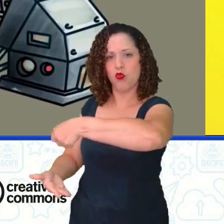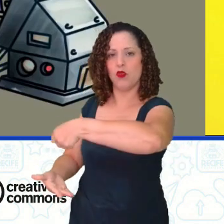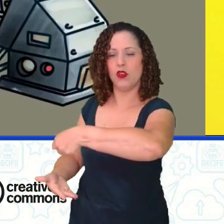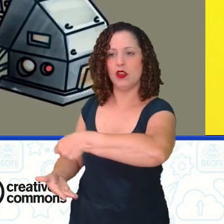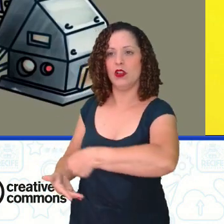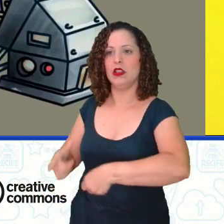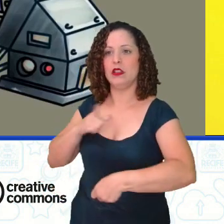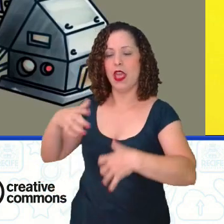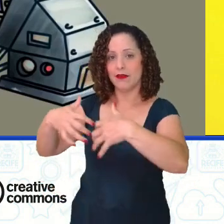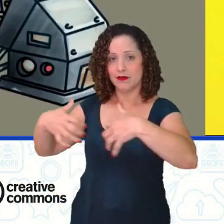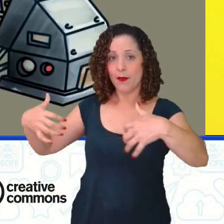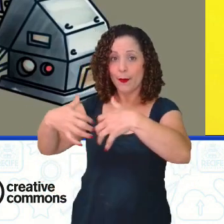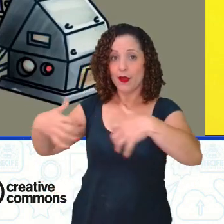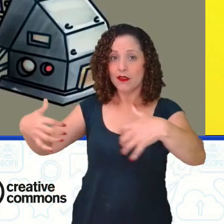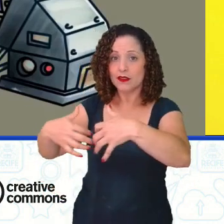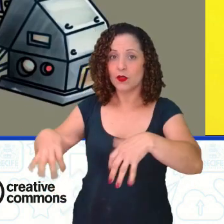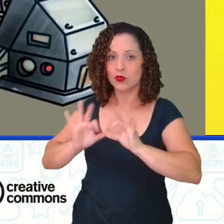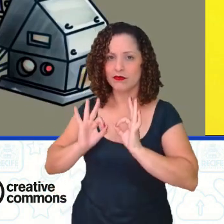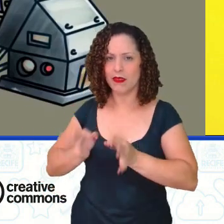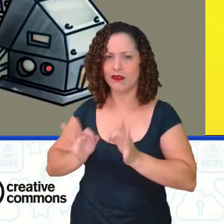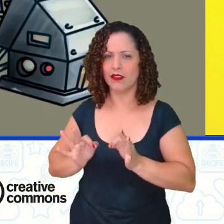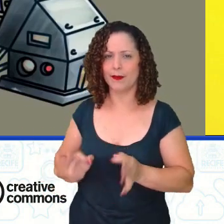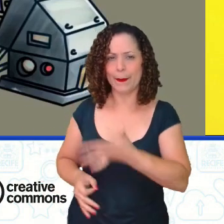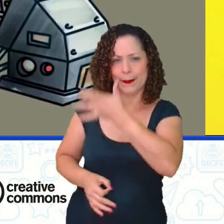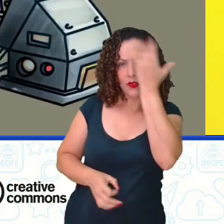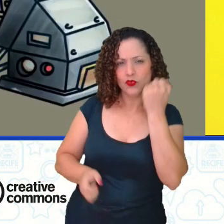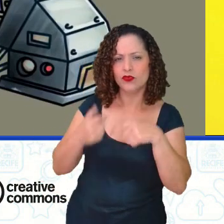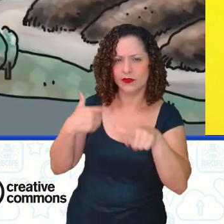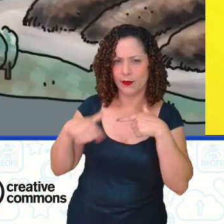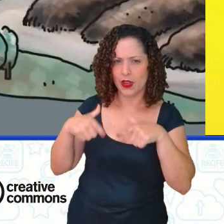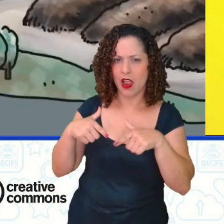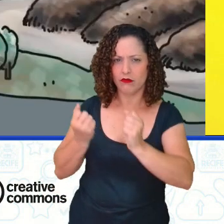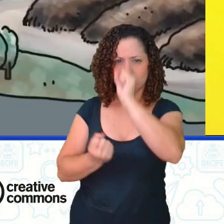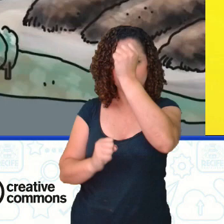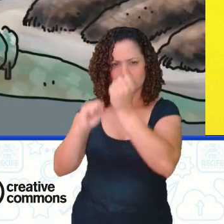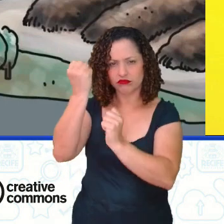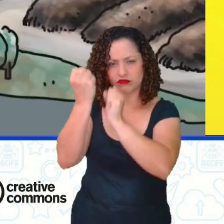correta, para reaproveitamento pelos catadores e pela indústria.